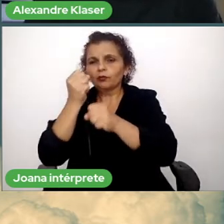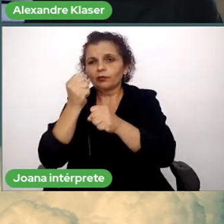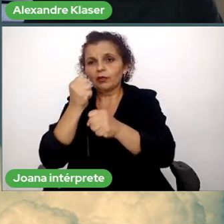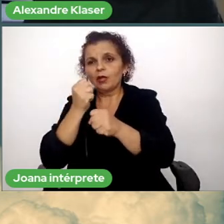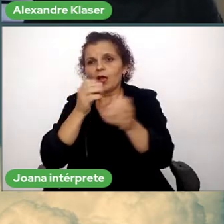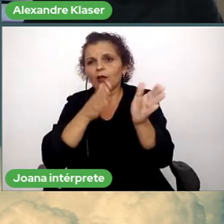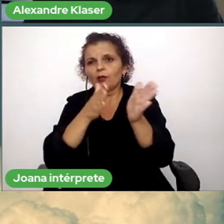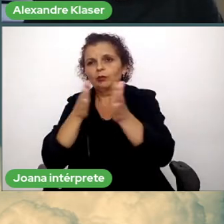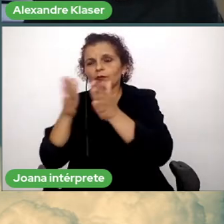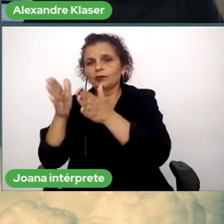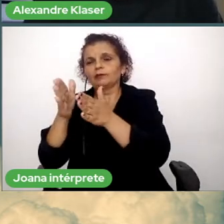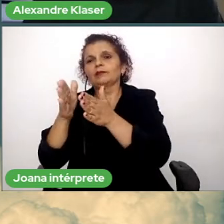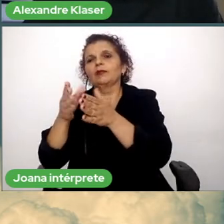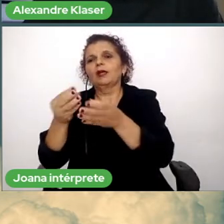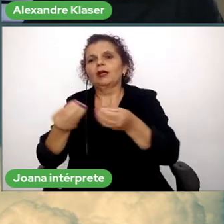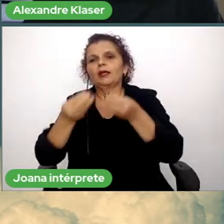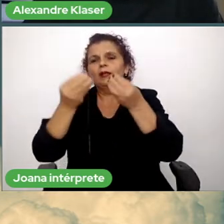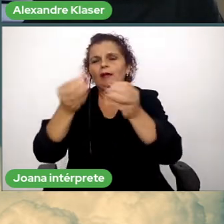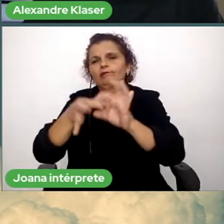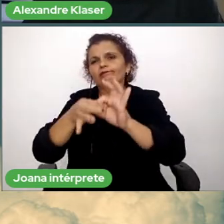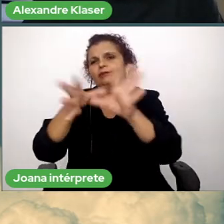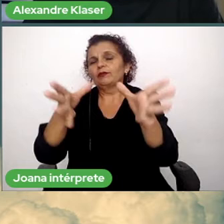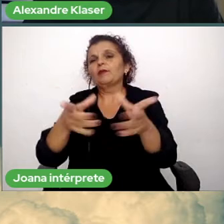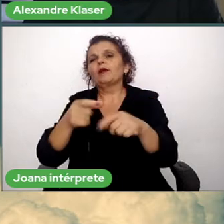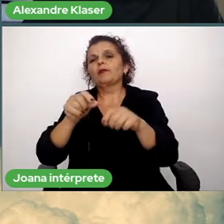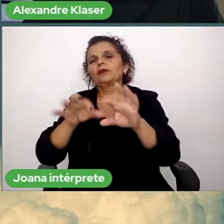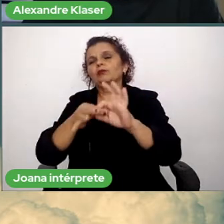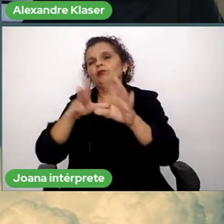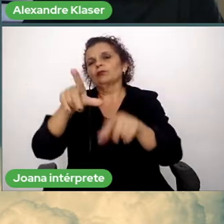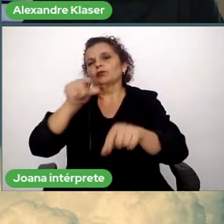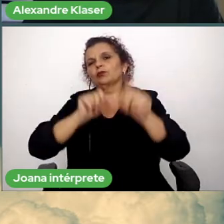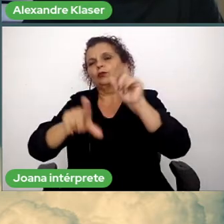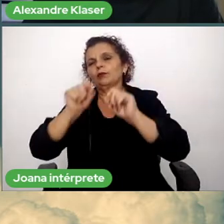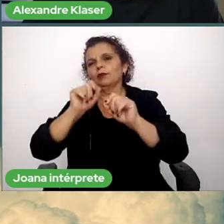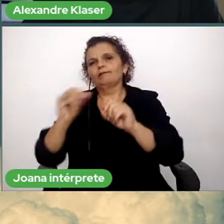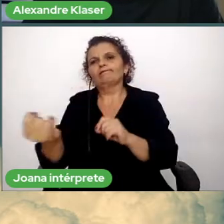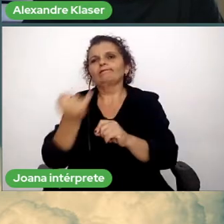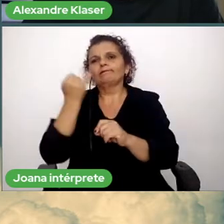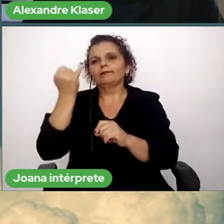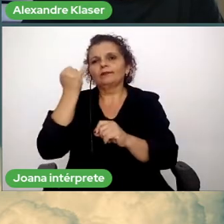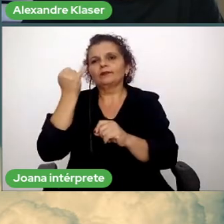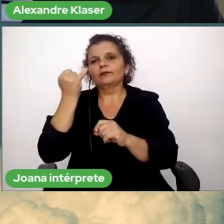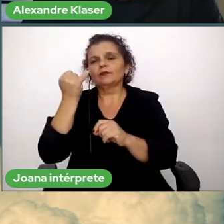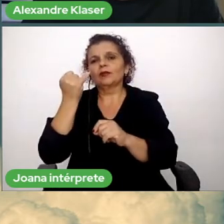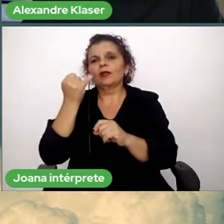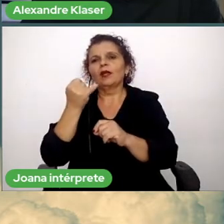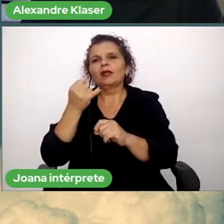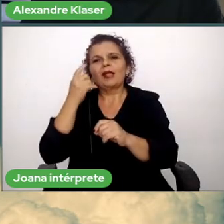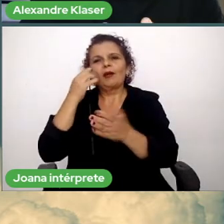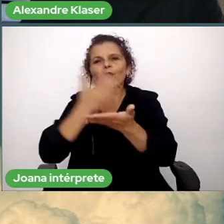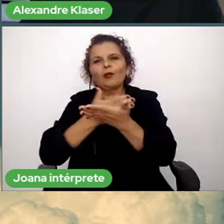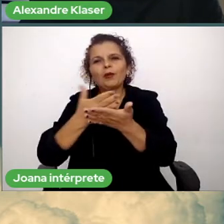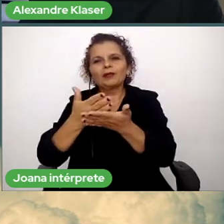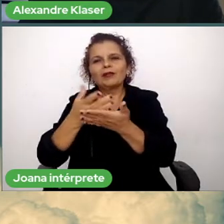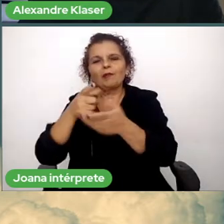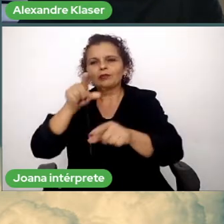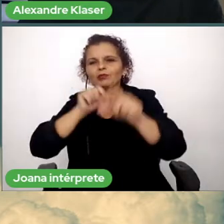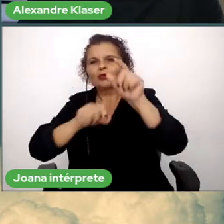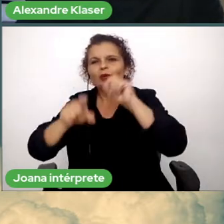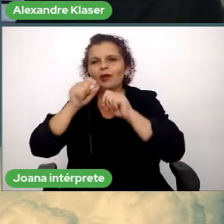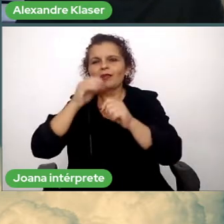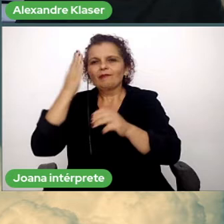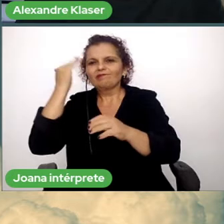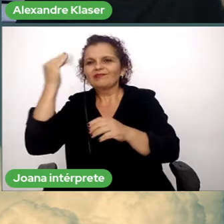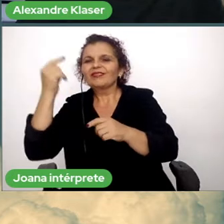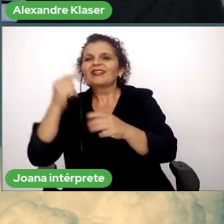dar autonomia às pessoas para que elas possam experimentar. Isso é muito importante na parte de talento que eu falei lá no início, que hoje em dia as pessoas